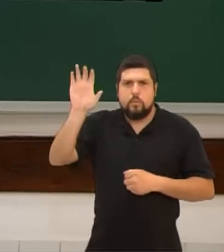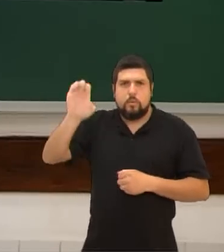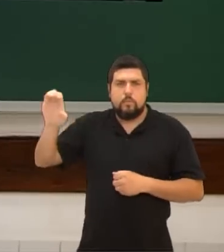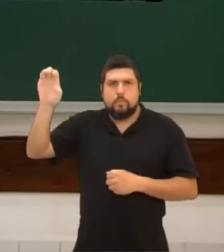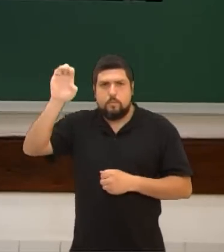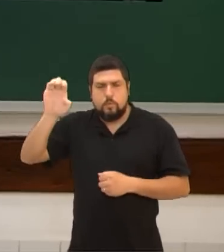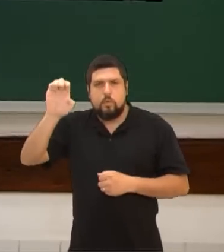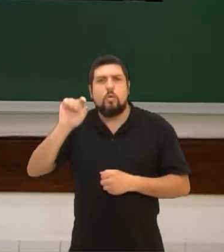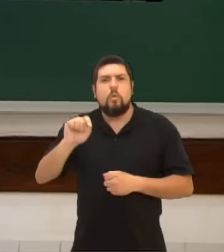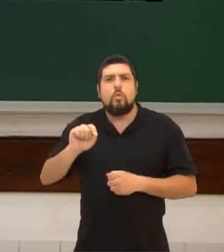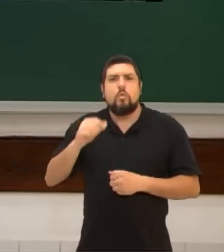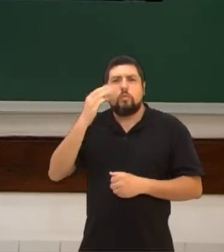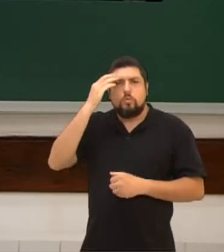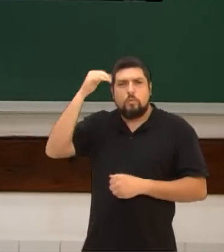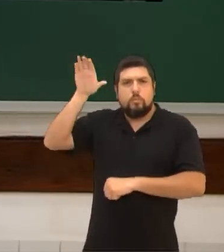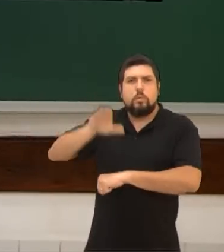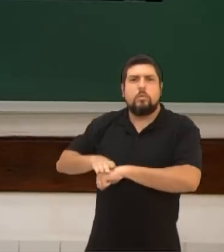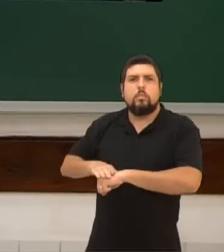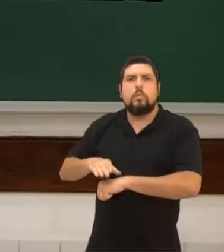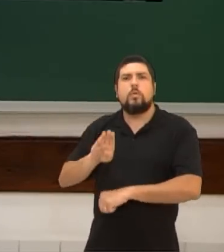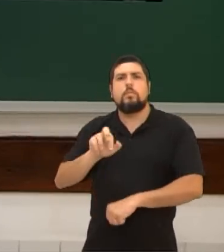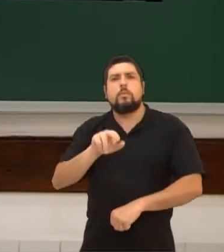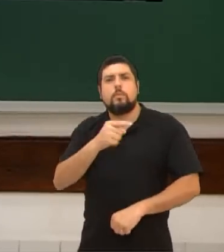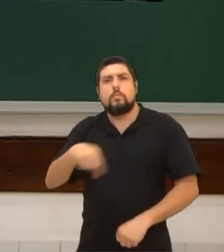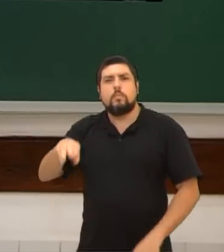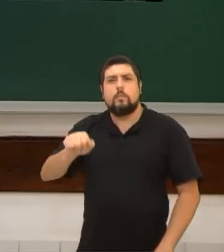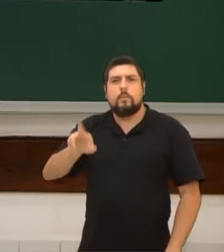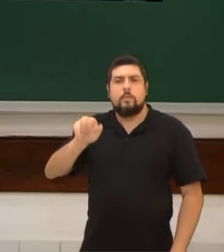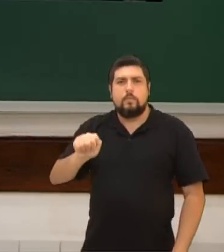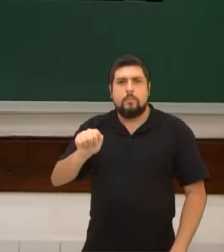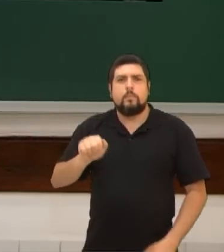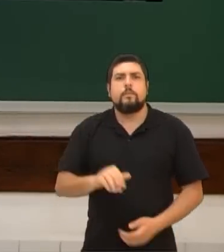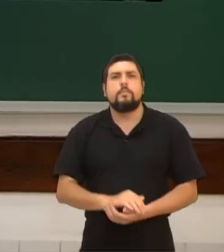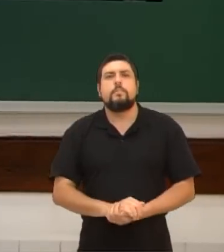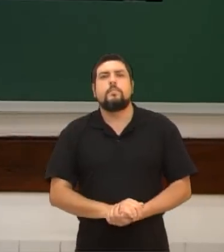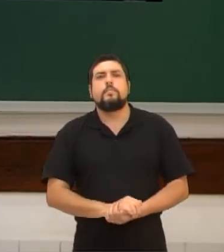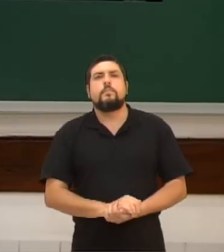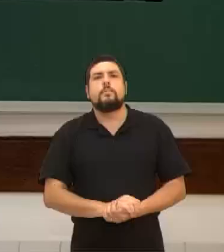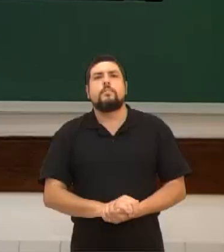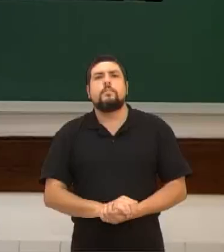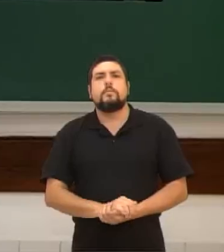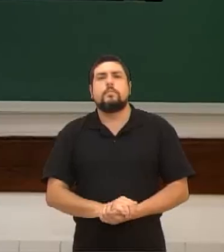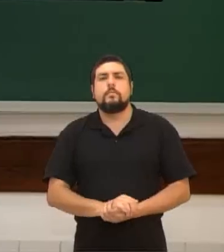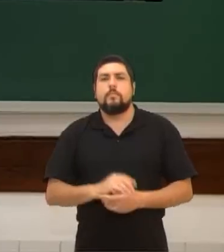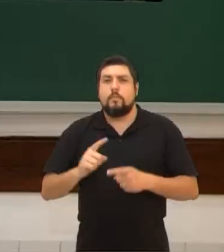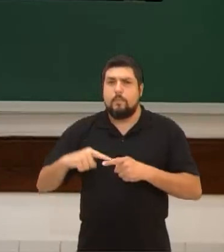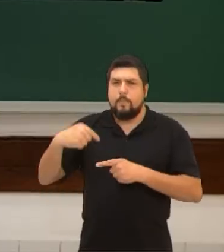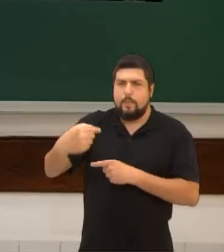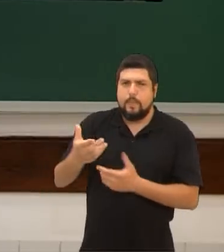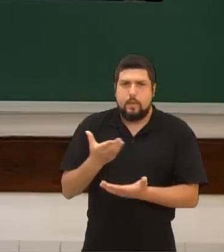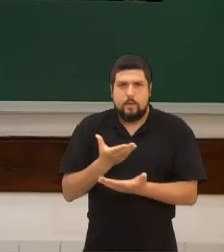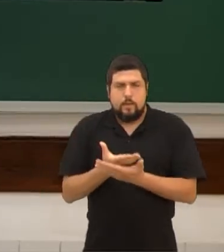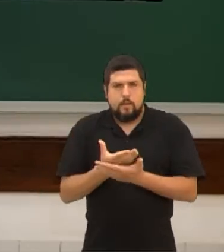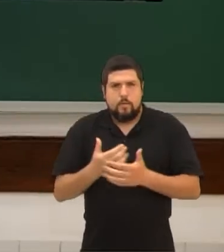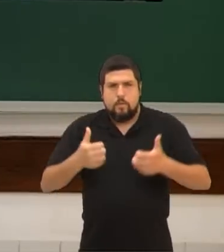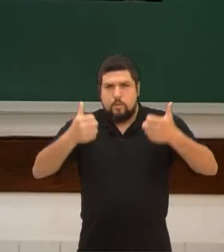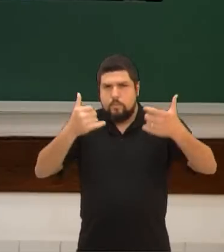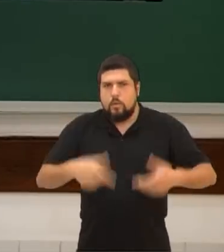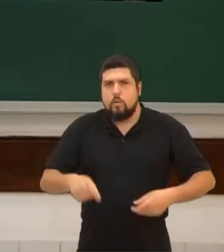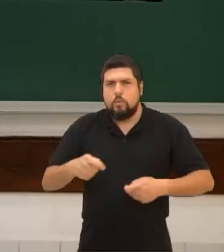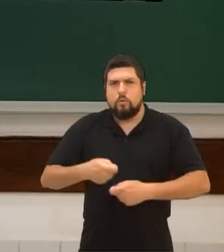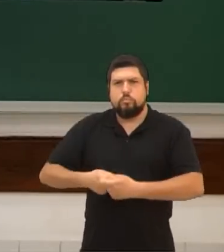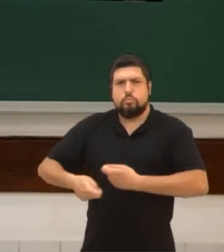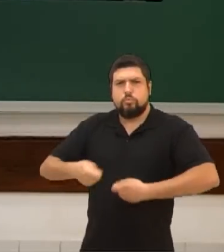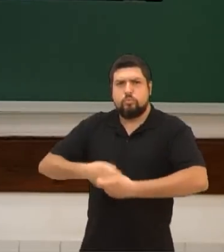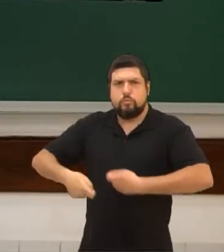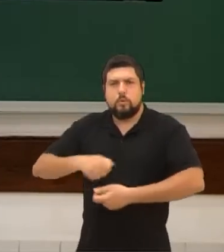tudo isso feito por esse grande empresário que é o Barão de Mauá. Beleza? Pessoal, na próxima aula a gente vai falar do fim do tráfico